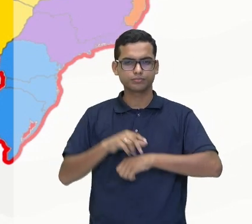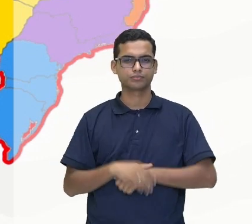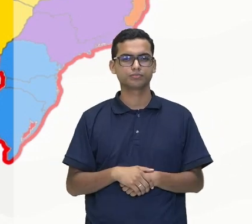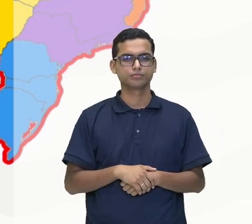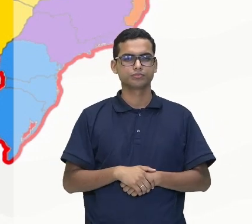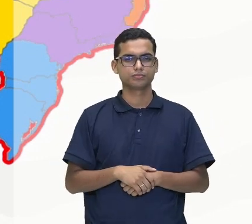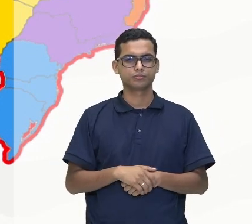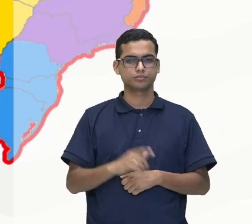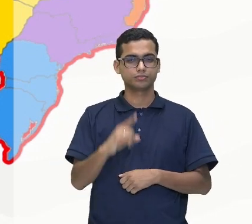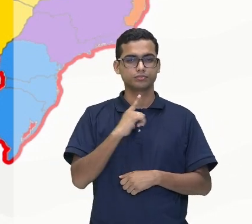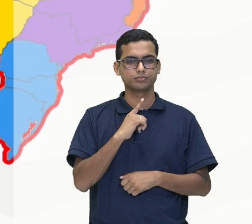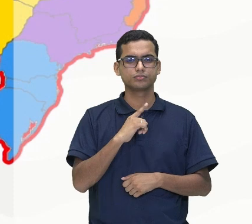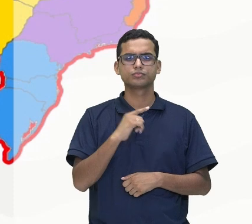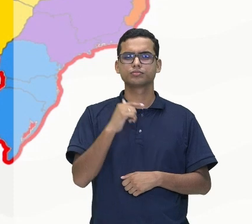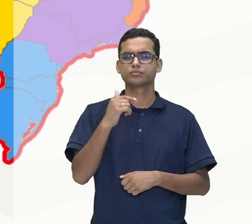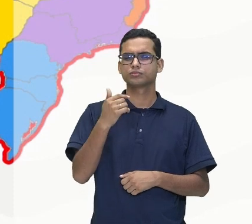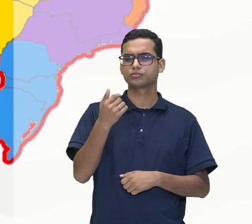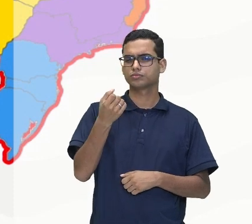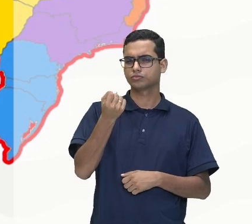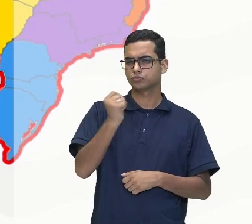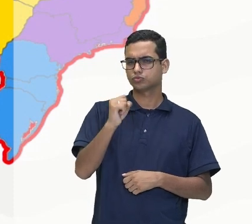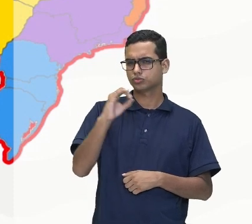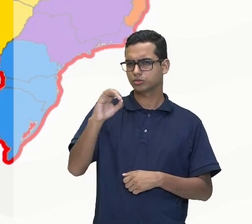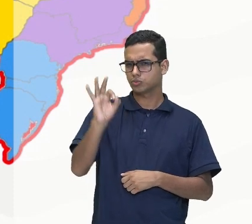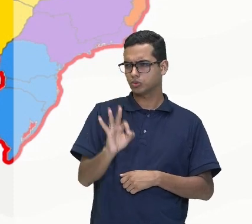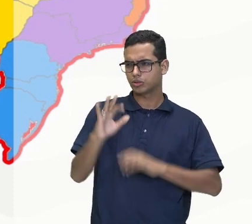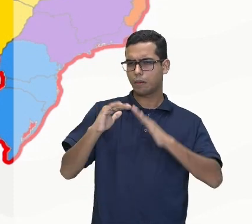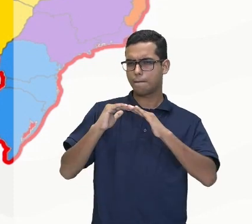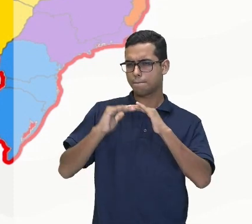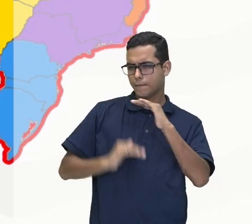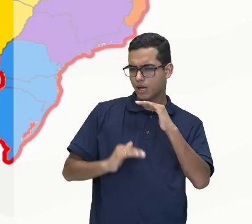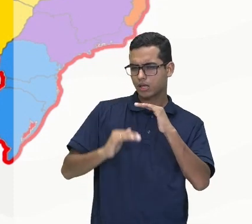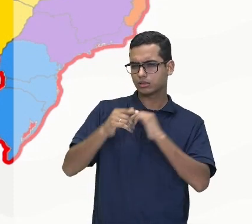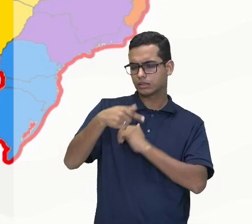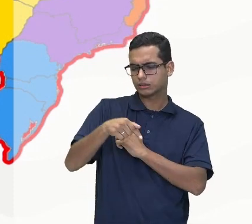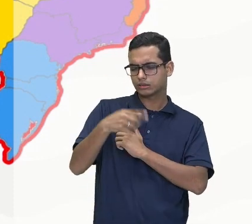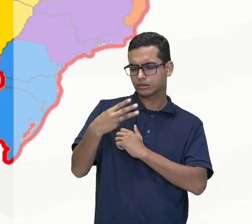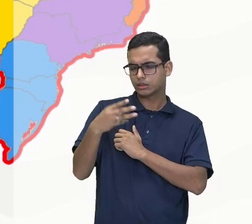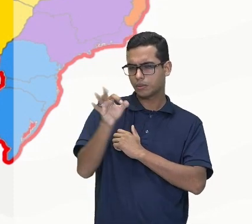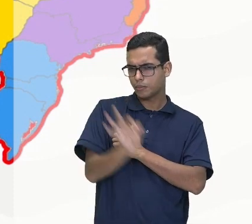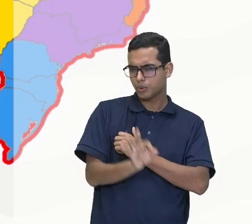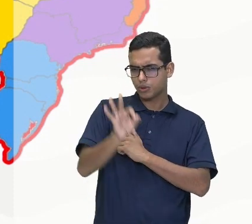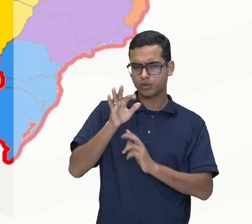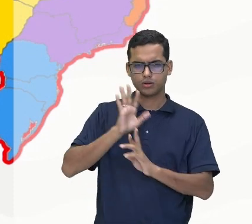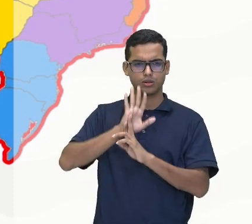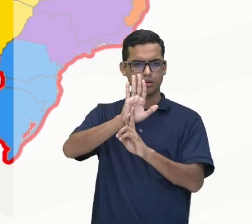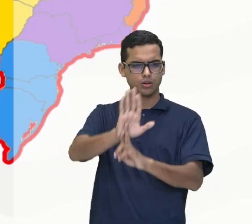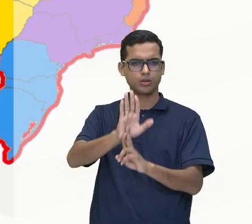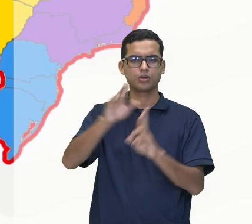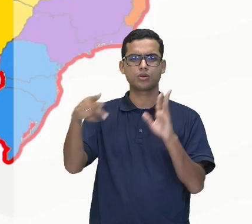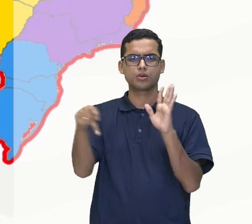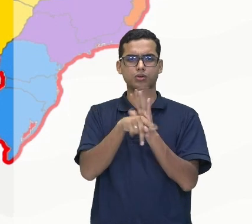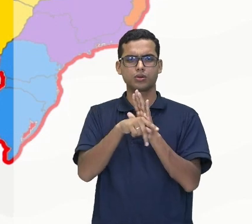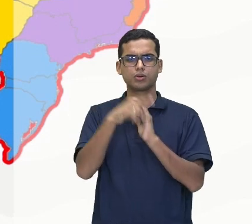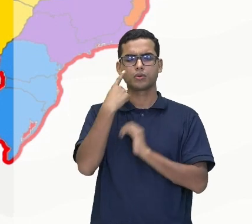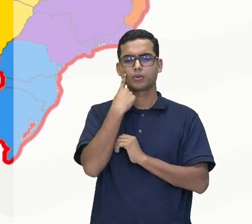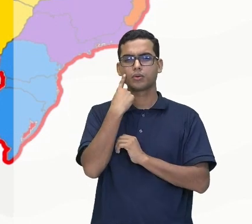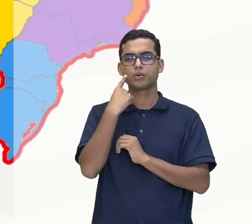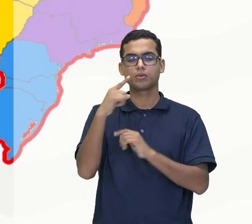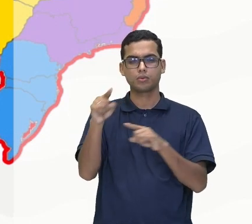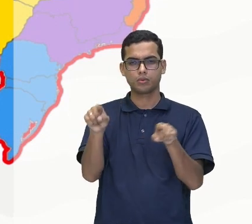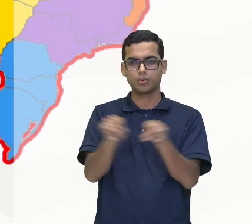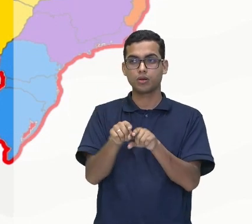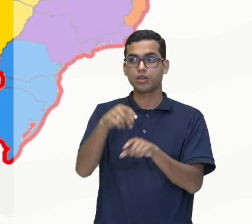de 80%, né? Ali um pouco mais de 73%, que é o representativo da região nordeste.